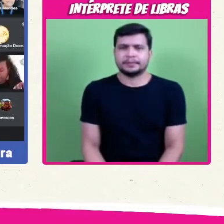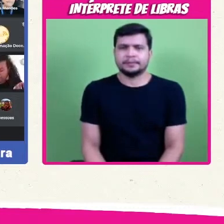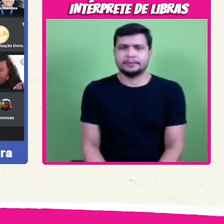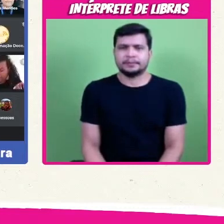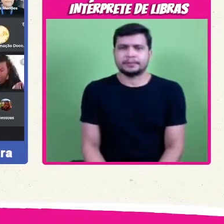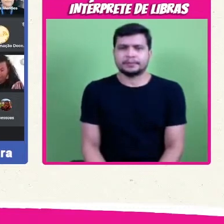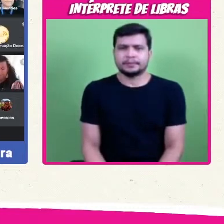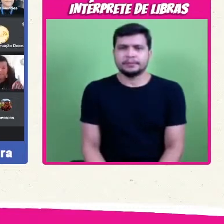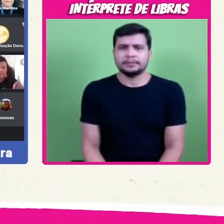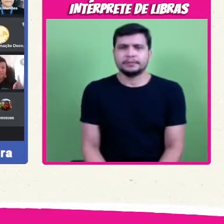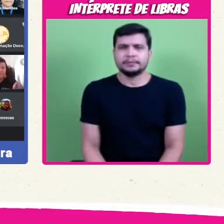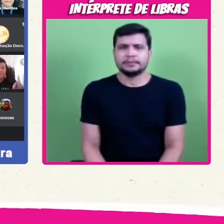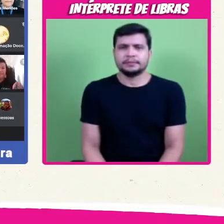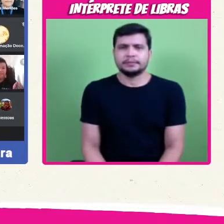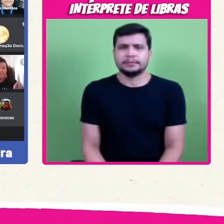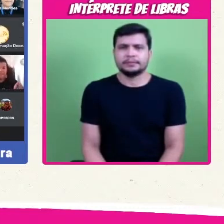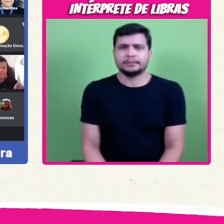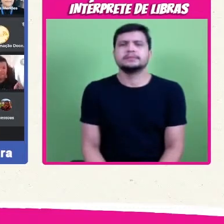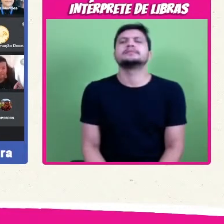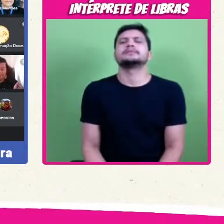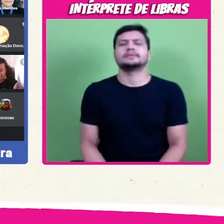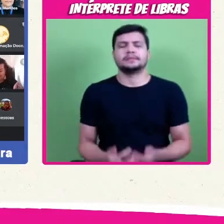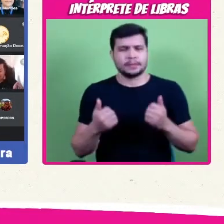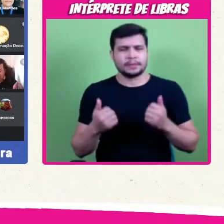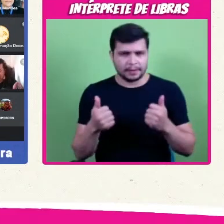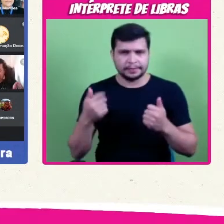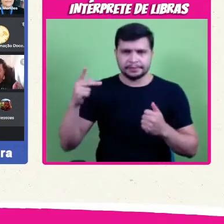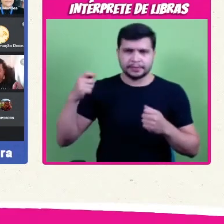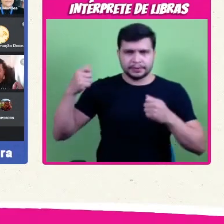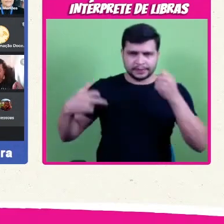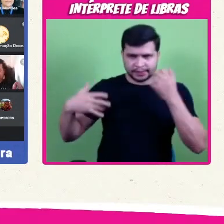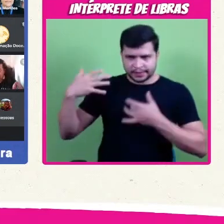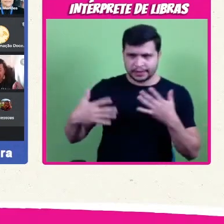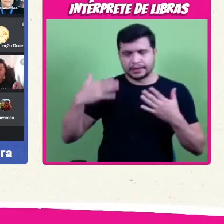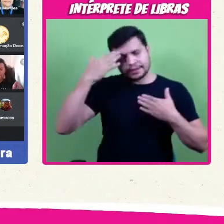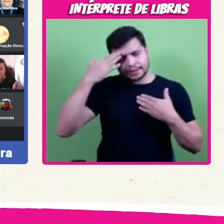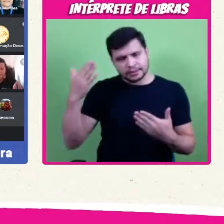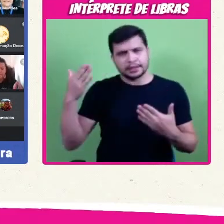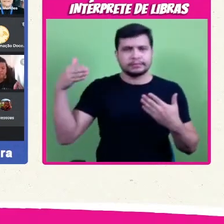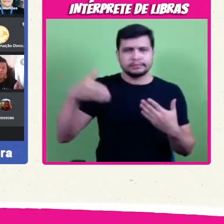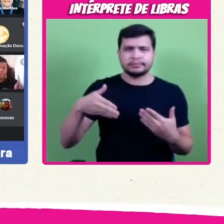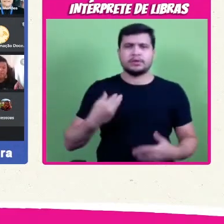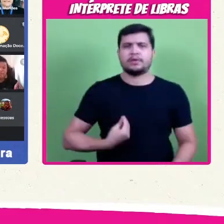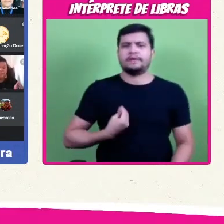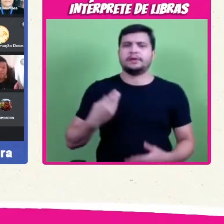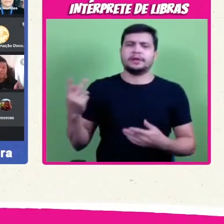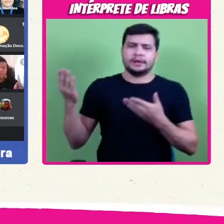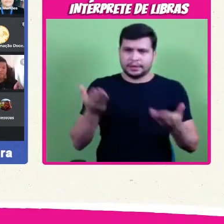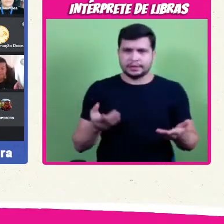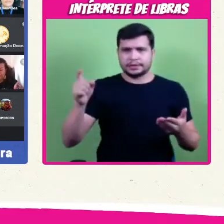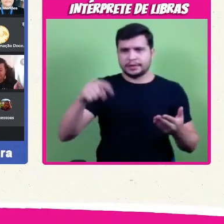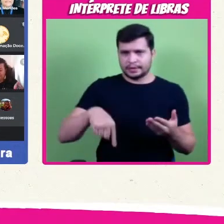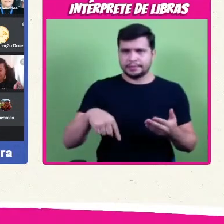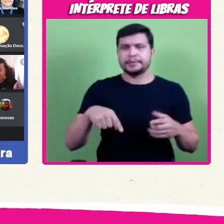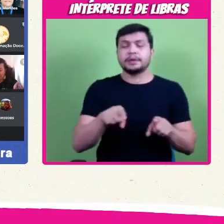Adorei sua fala. Bem, queria agradecer às nossas convidadas por estarem aqui com a gente e também queria agradecer muito a